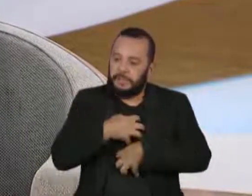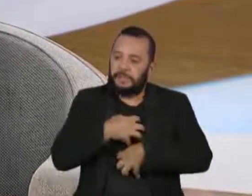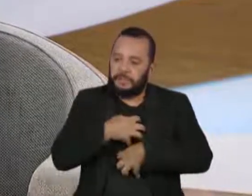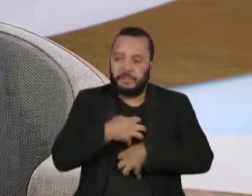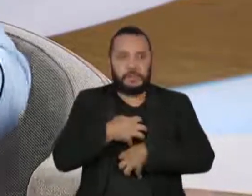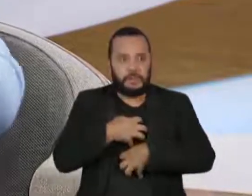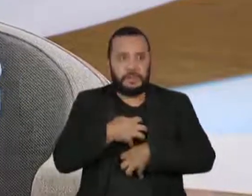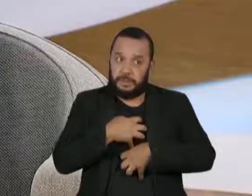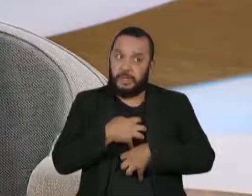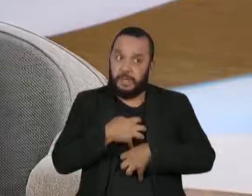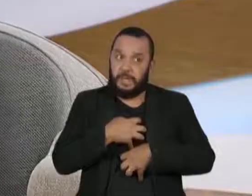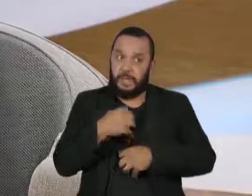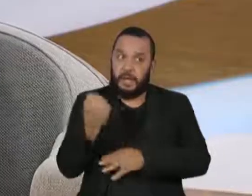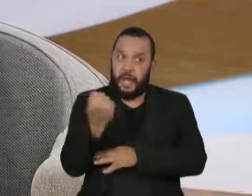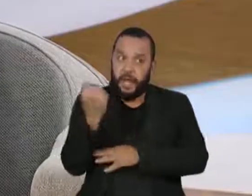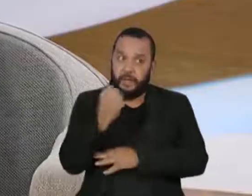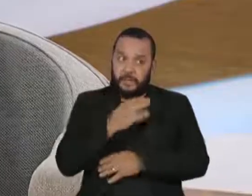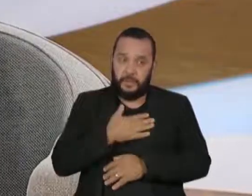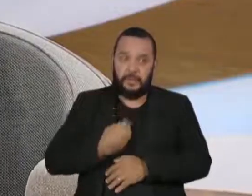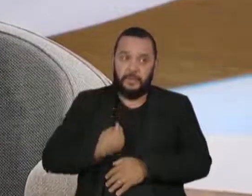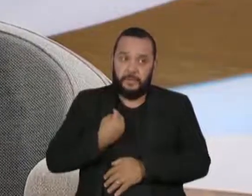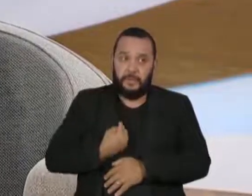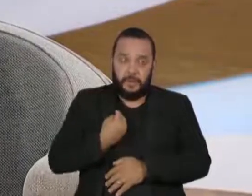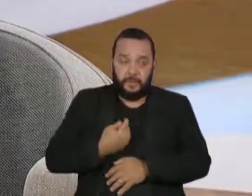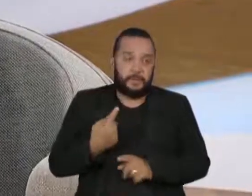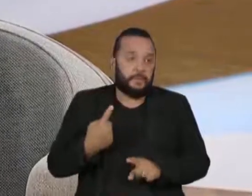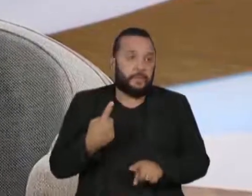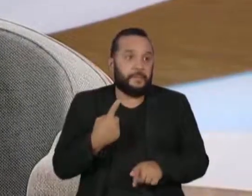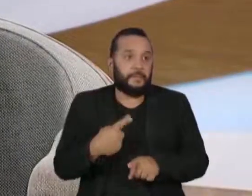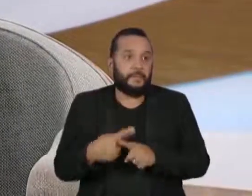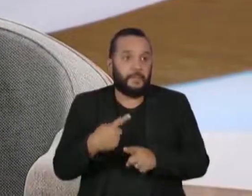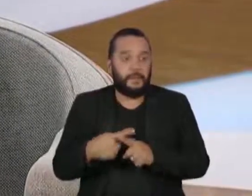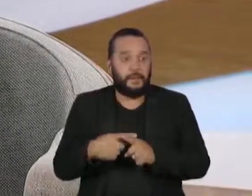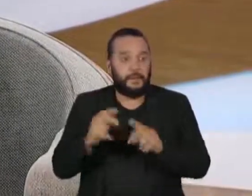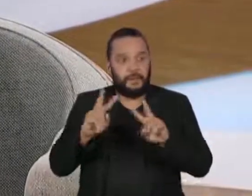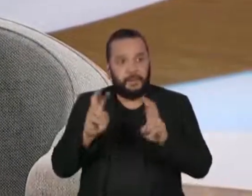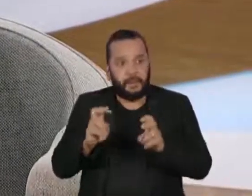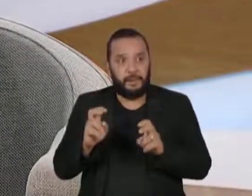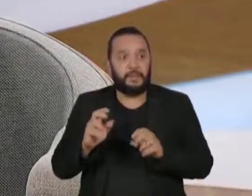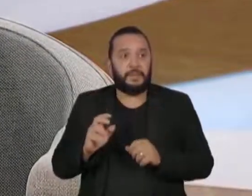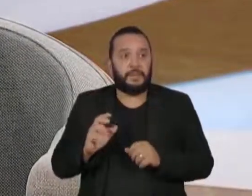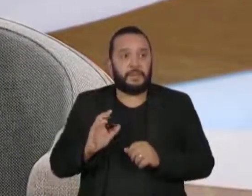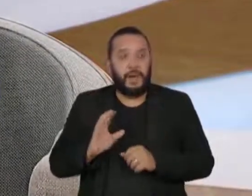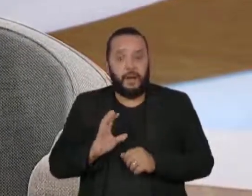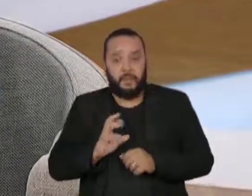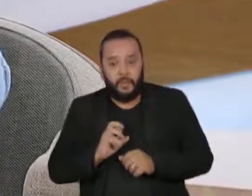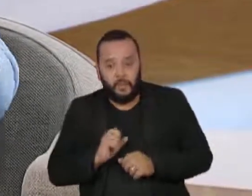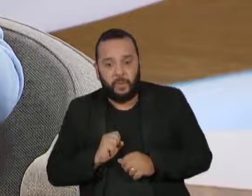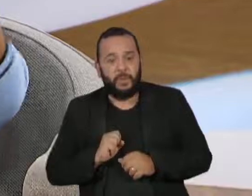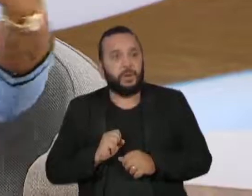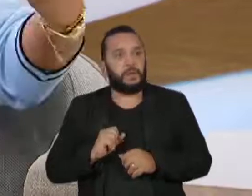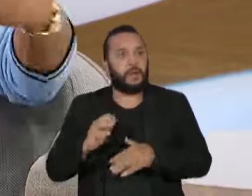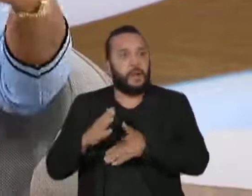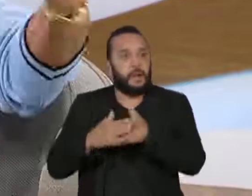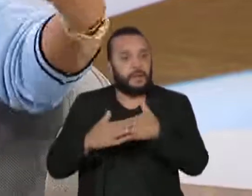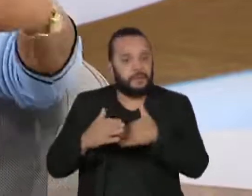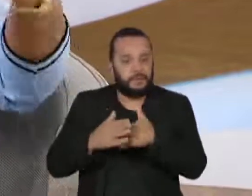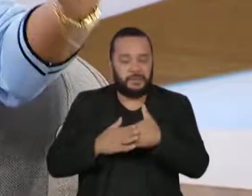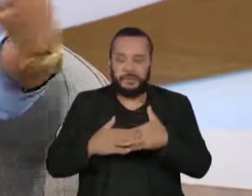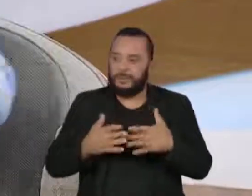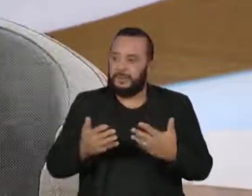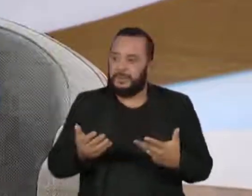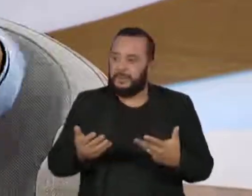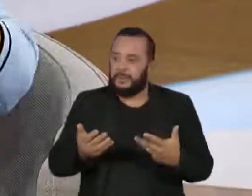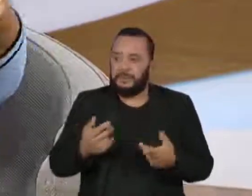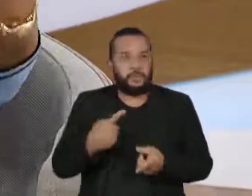grave na minha vida, por vários aspectos, inclusive afetivo, amoroso, enfim. A gente não